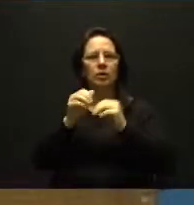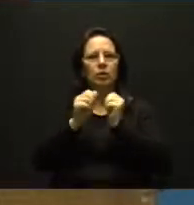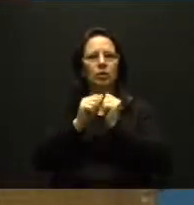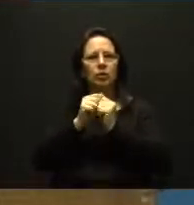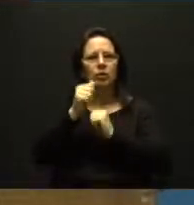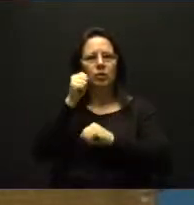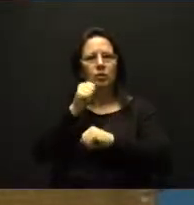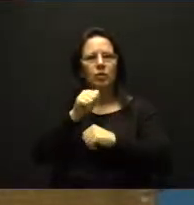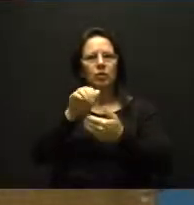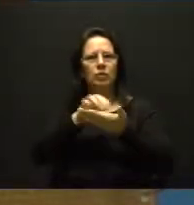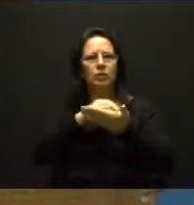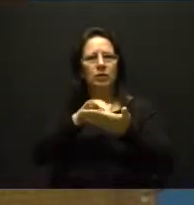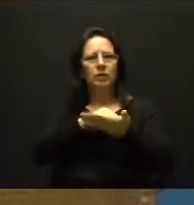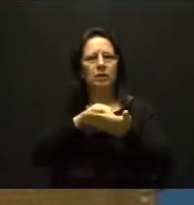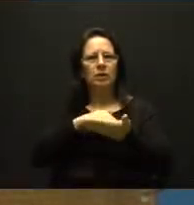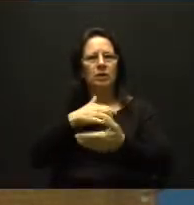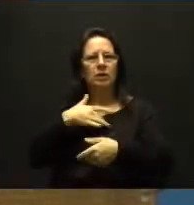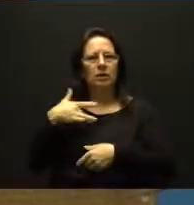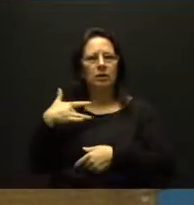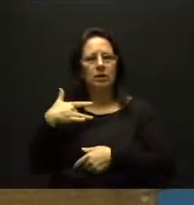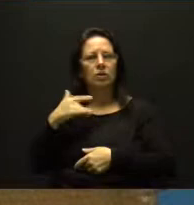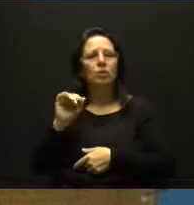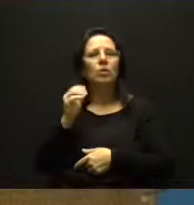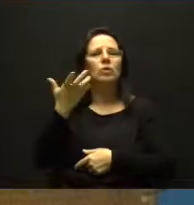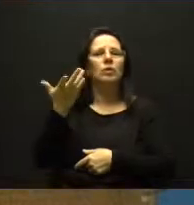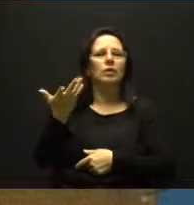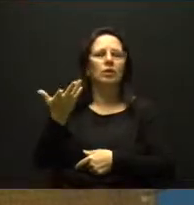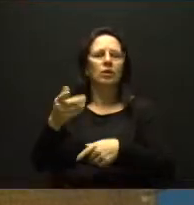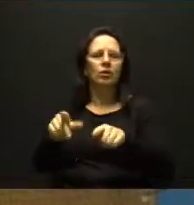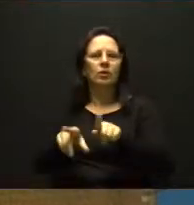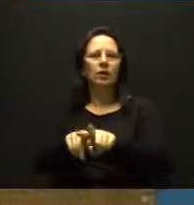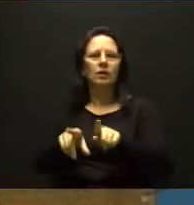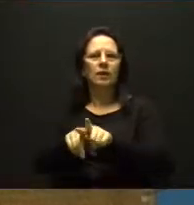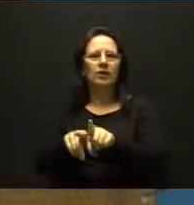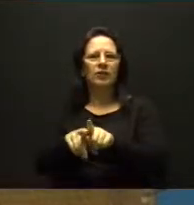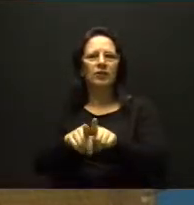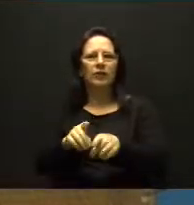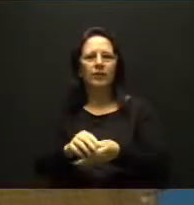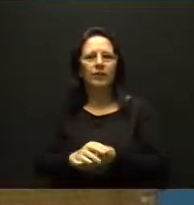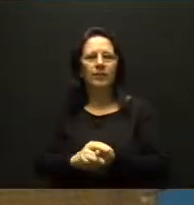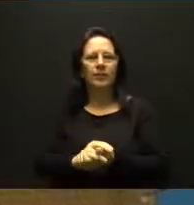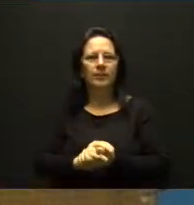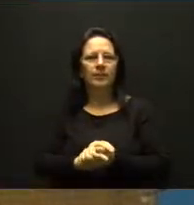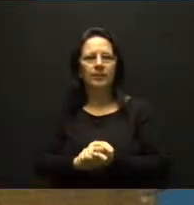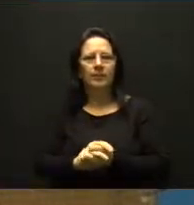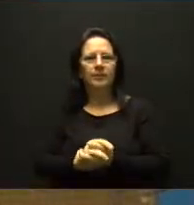hoje o que está acontecendo para que nós possamos acertar a situação da